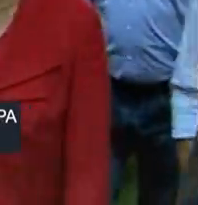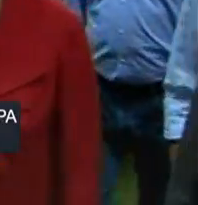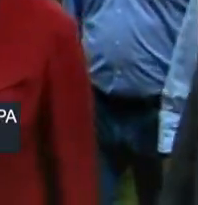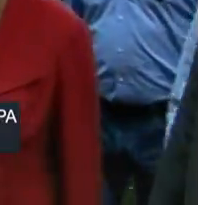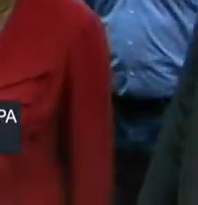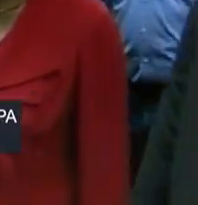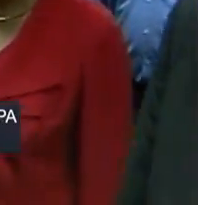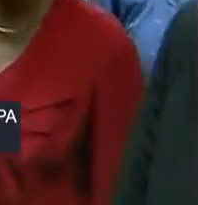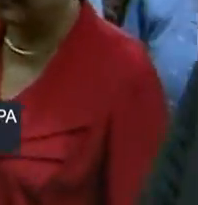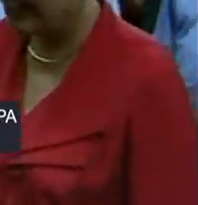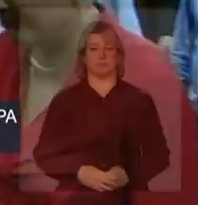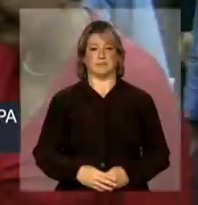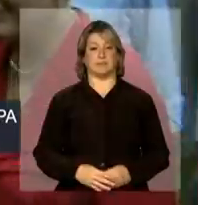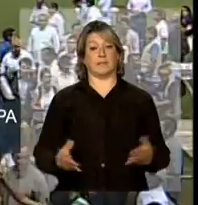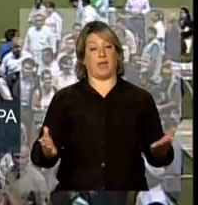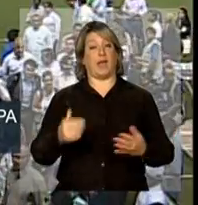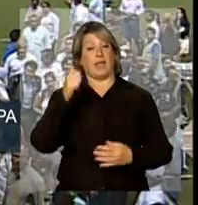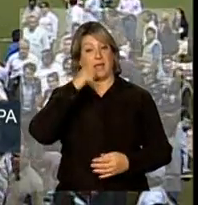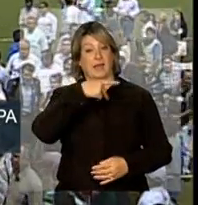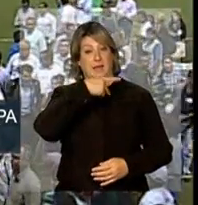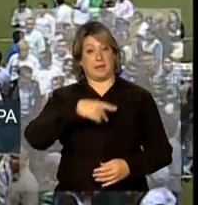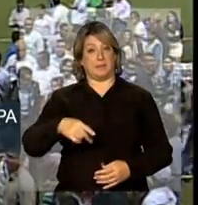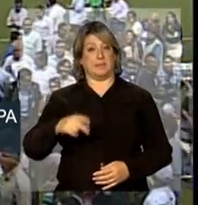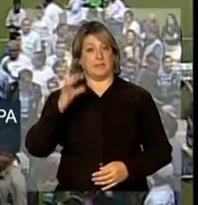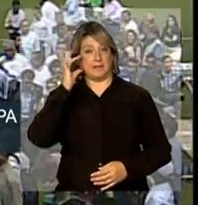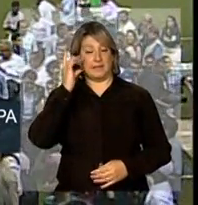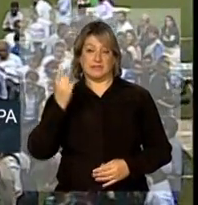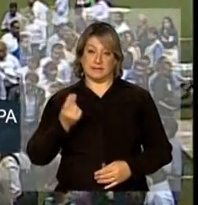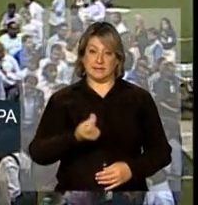Ela agora se retira